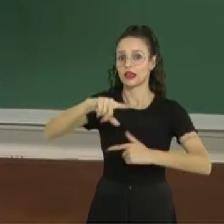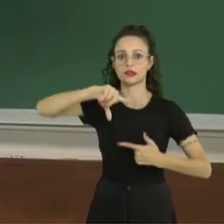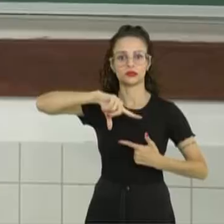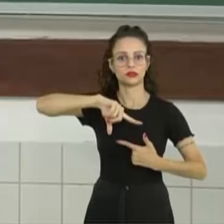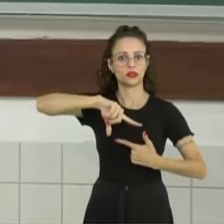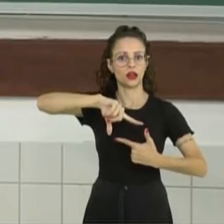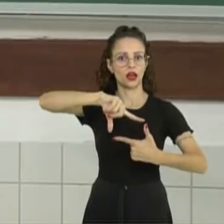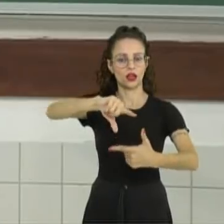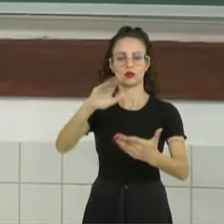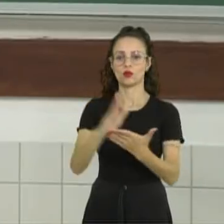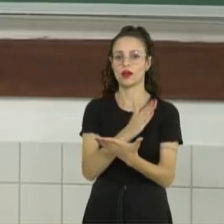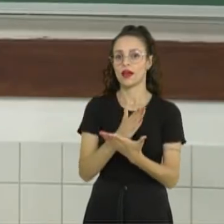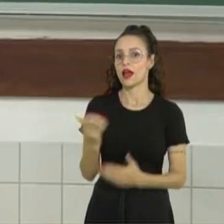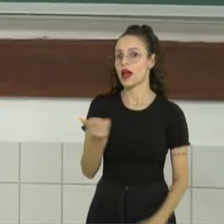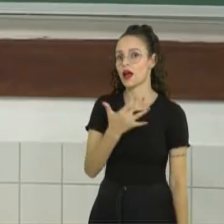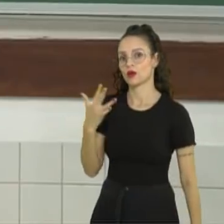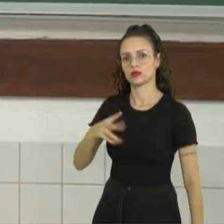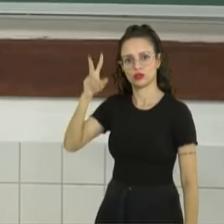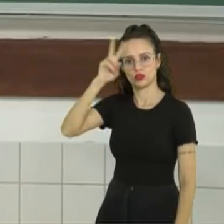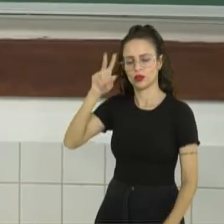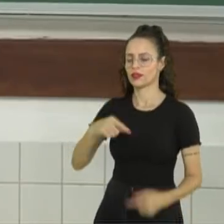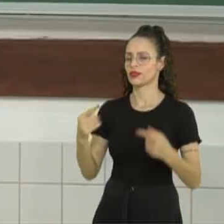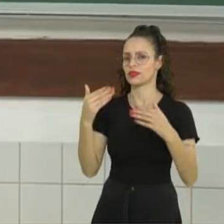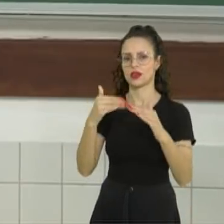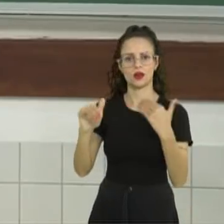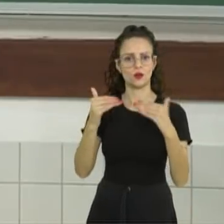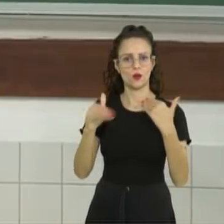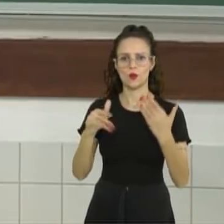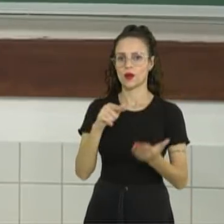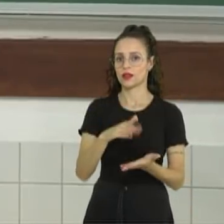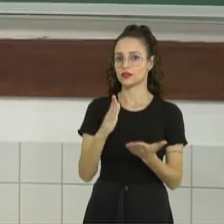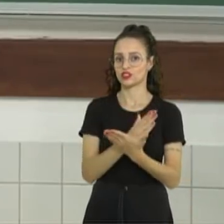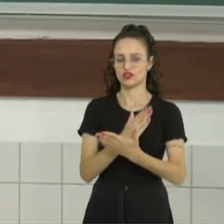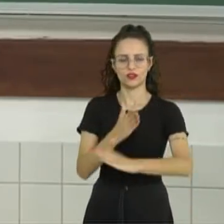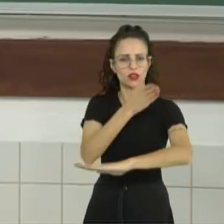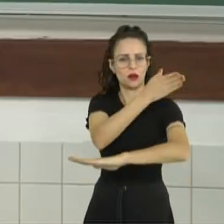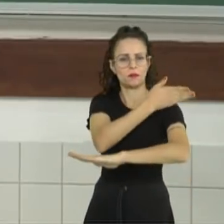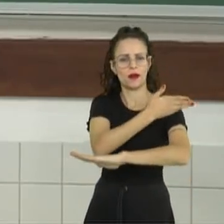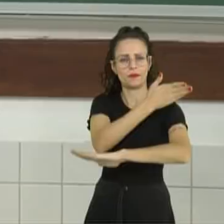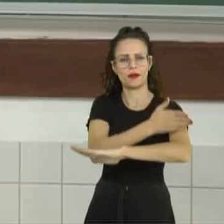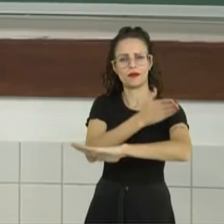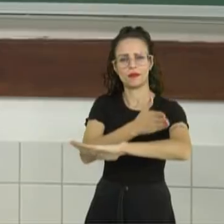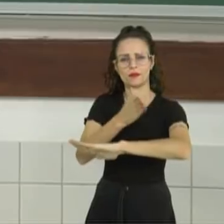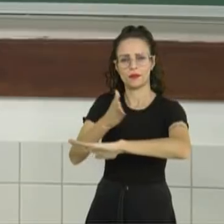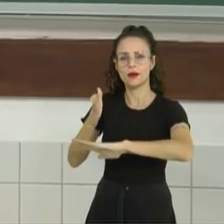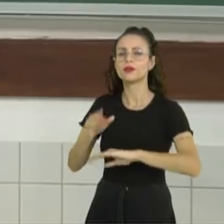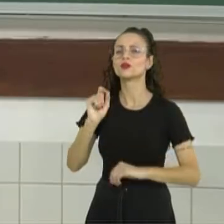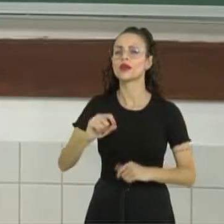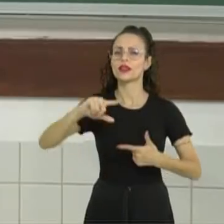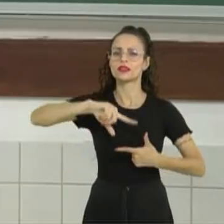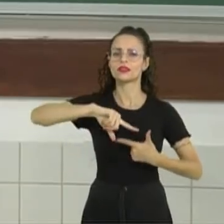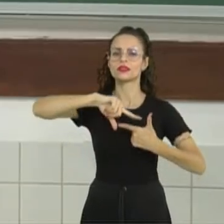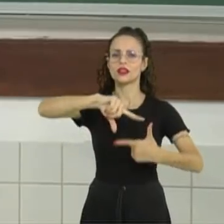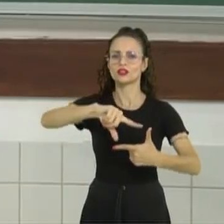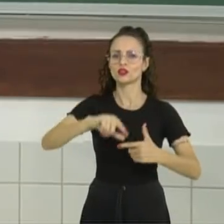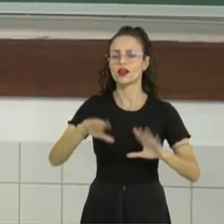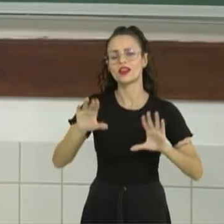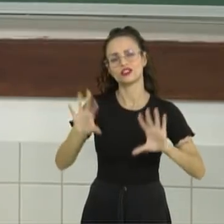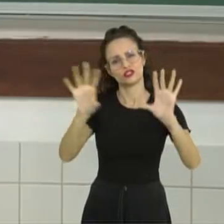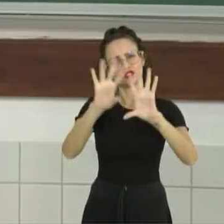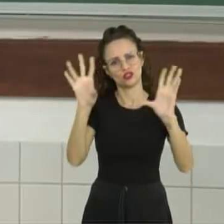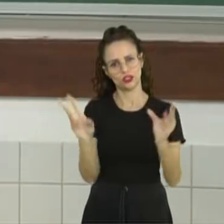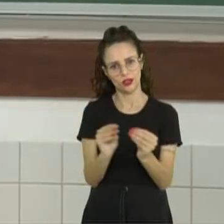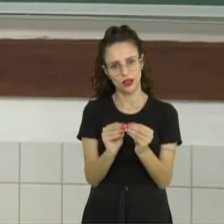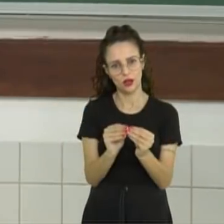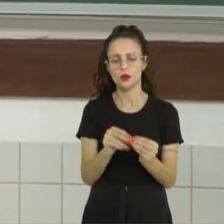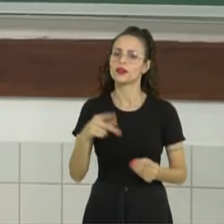tradicional. Muitos historiadores não concordam com essas divisões, mas ela foi estabelecida de uma maneira... O que é tradicional, professor? De uma maneira geral.